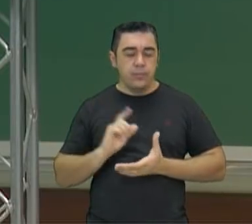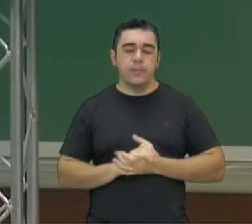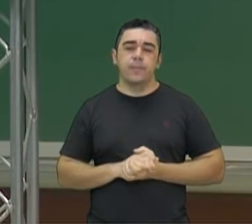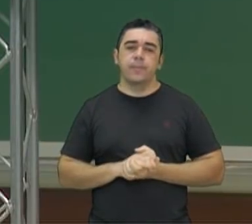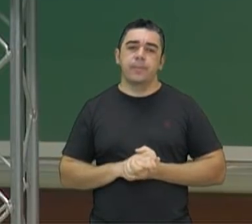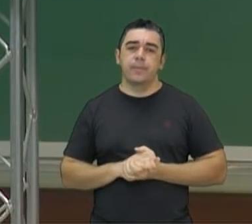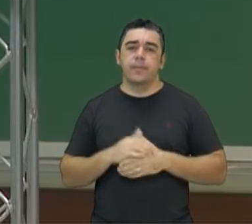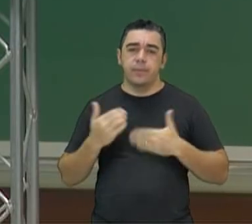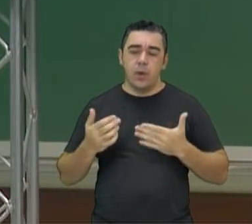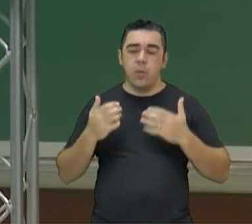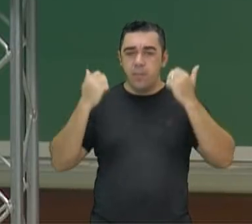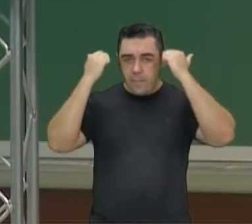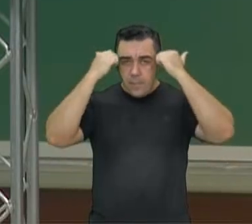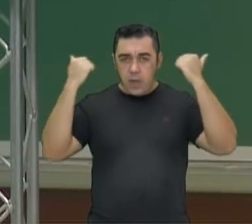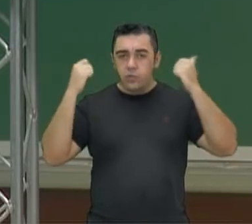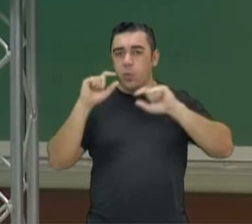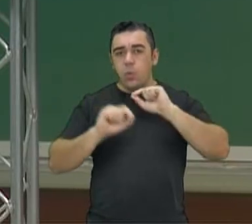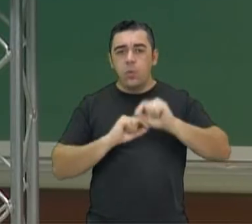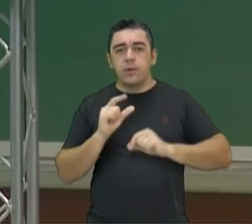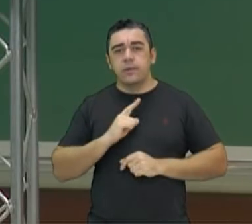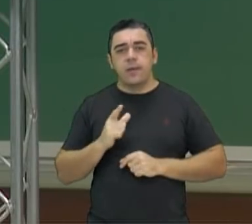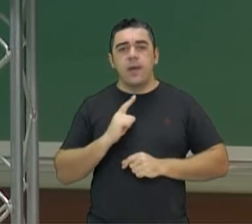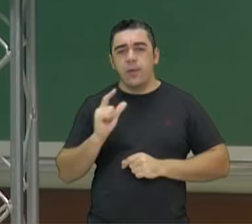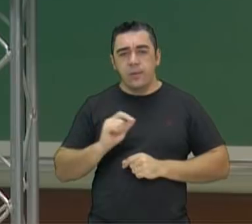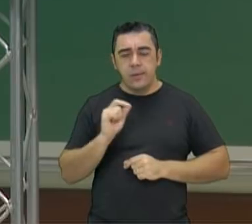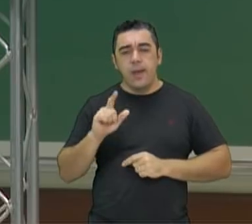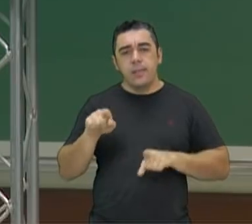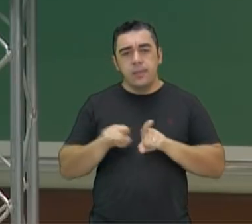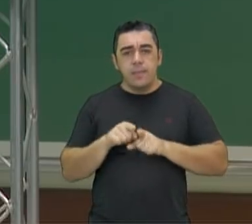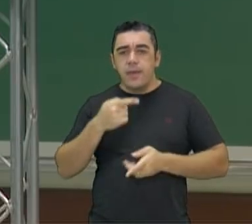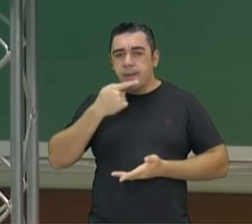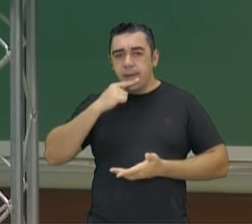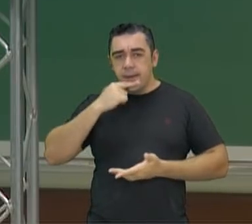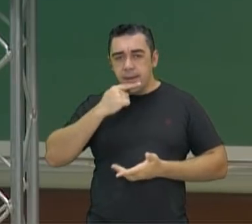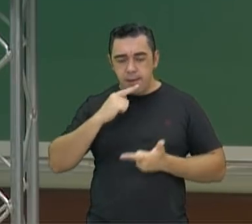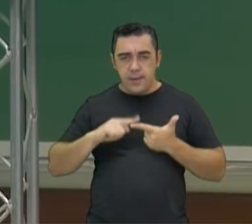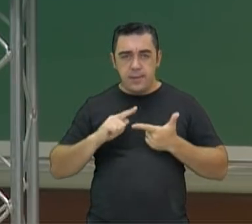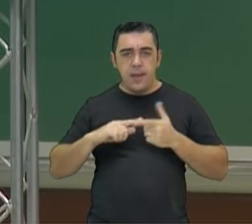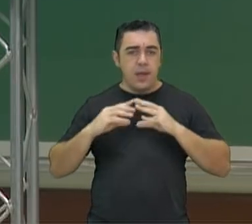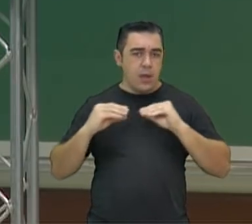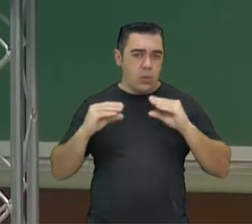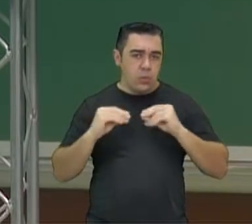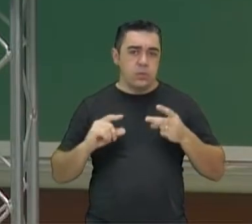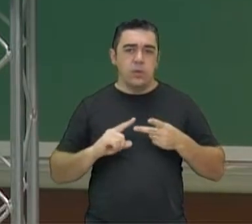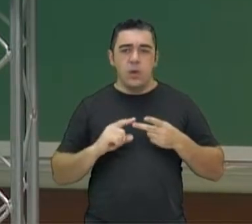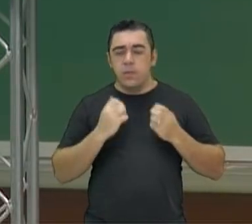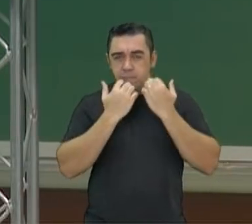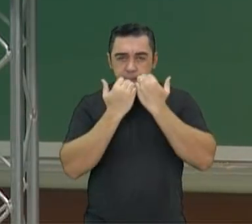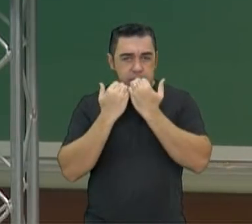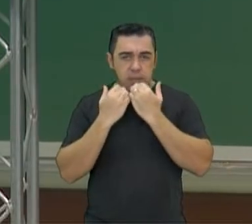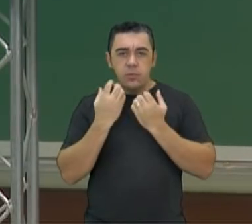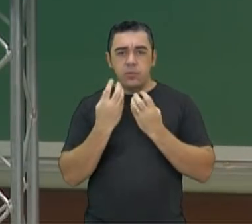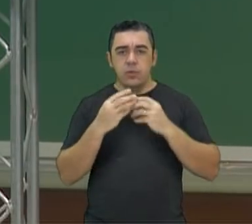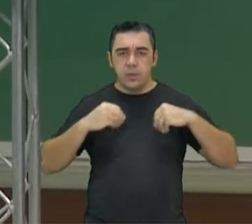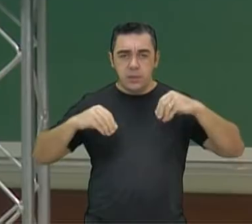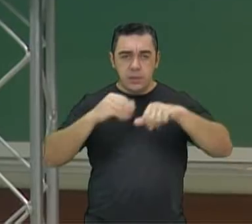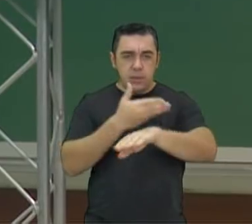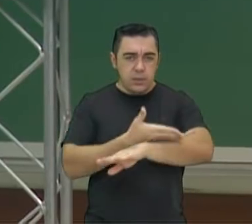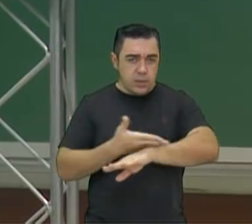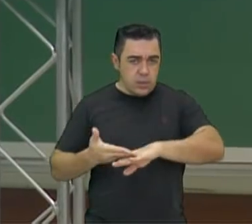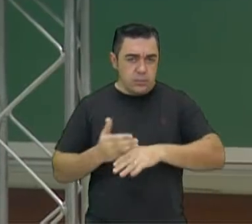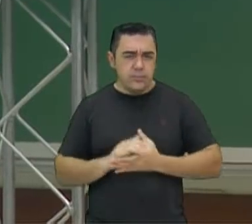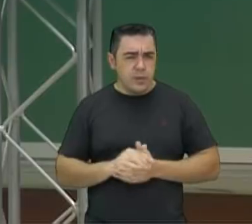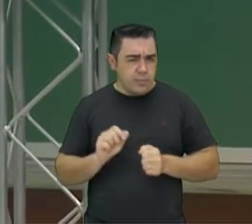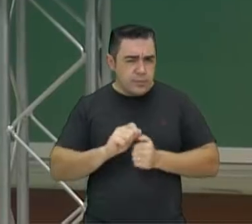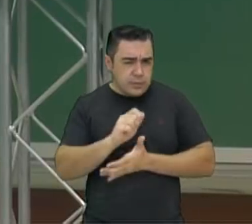México, grandemente, ele tem aí a produção da cana-de-açúcar, do algodão, milho e trigo. Tudo bem? Vamos fazer aí